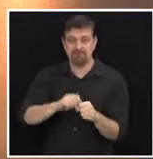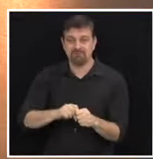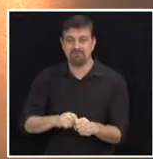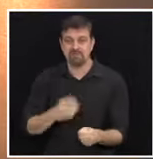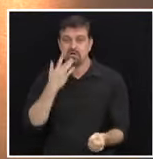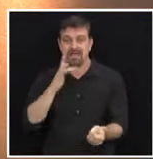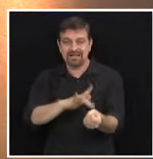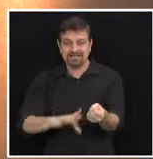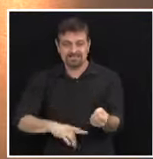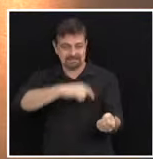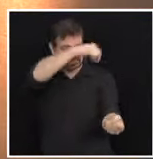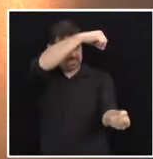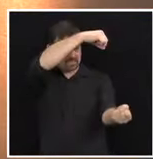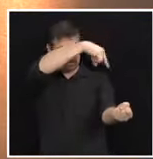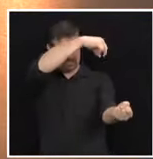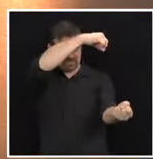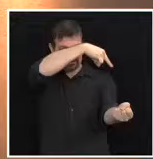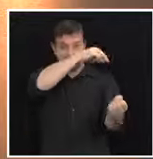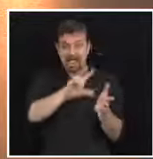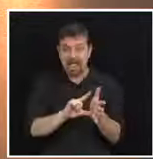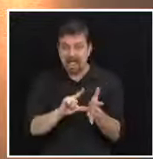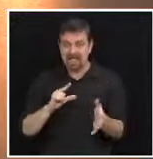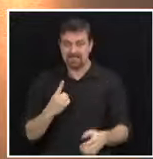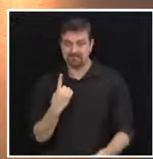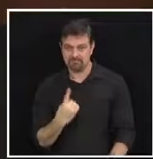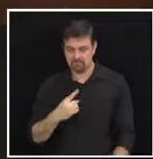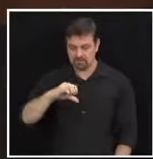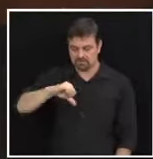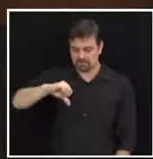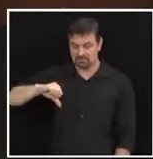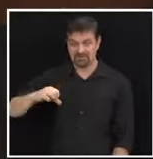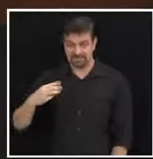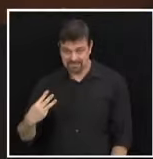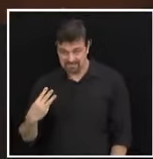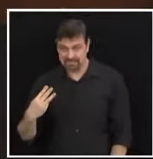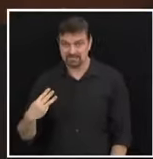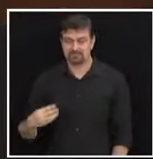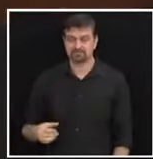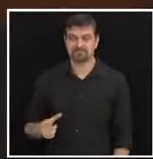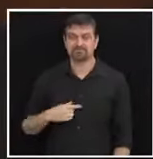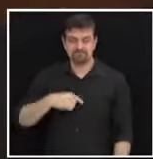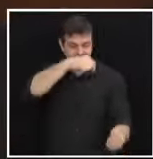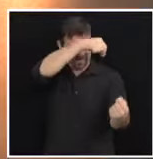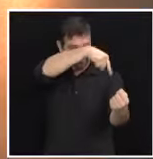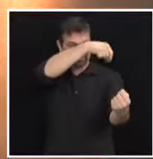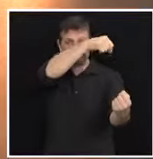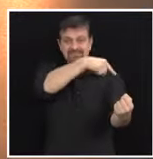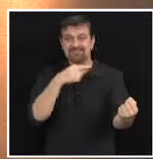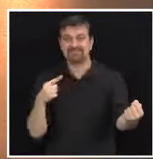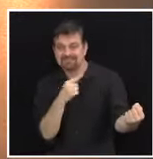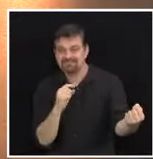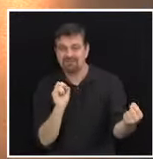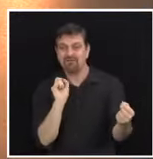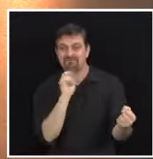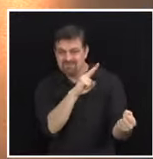de sangue antes de 1993 e fui,